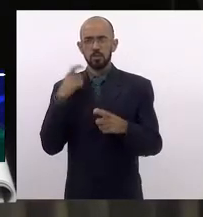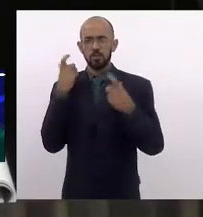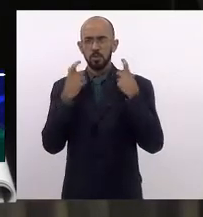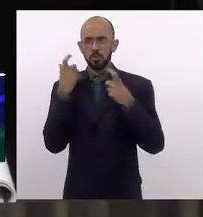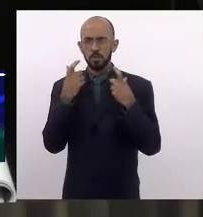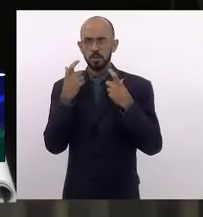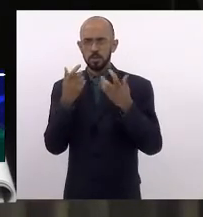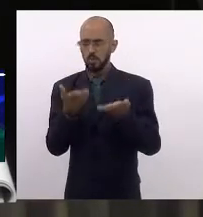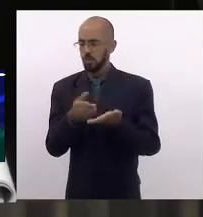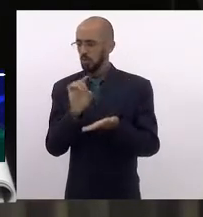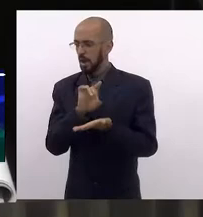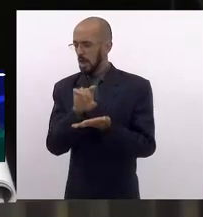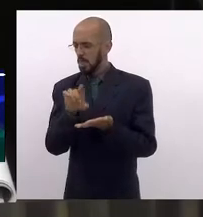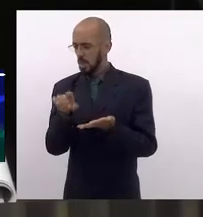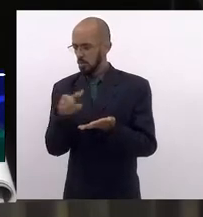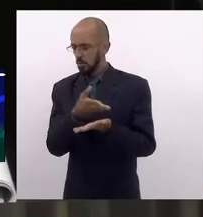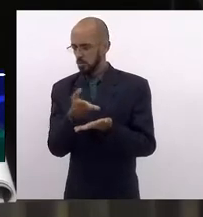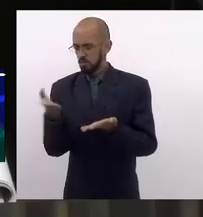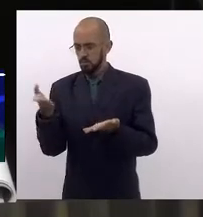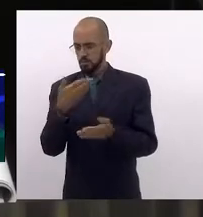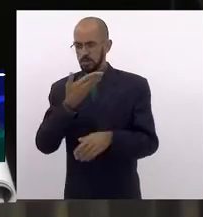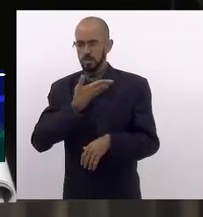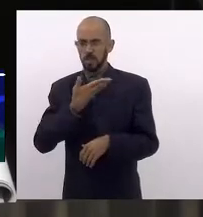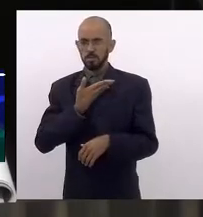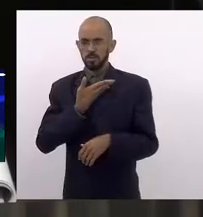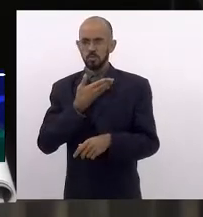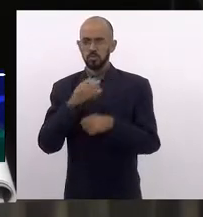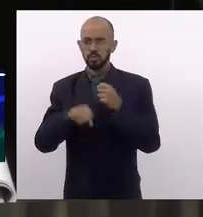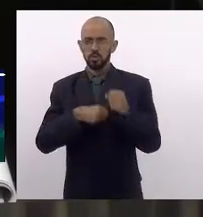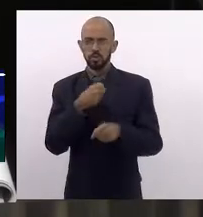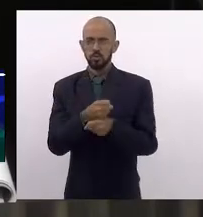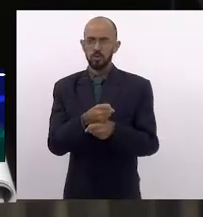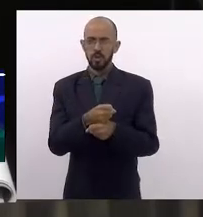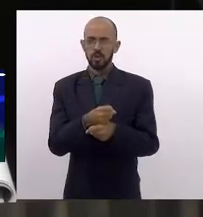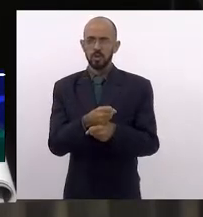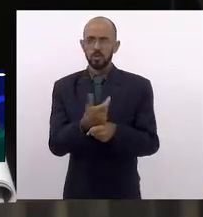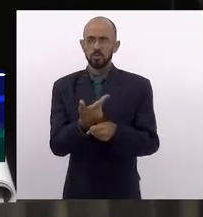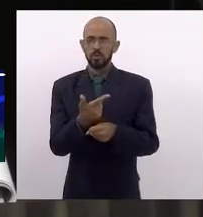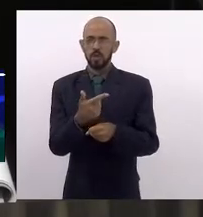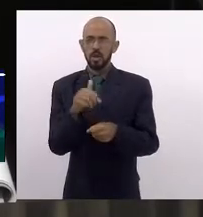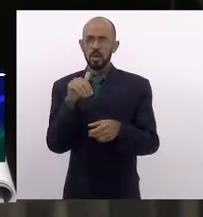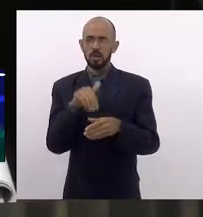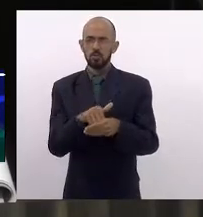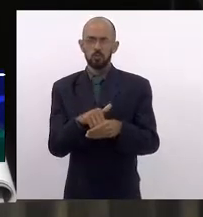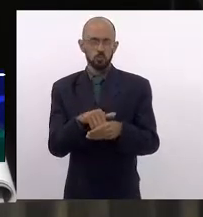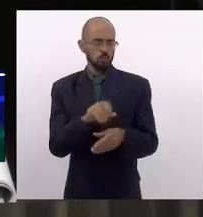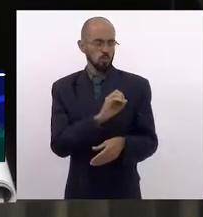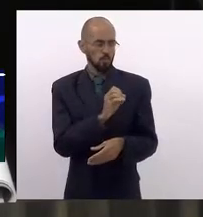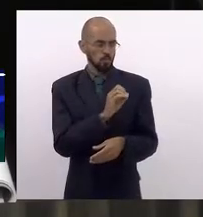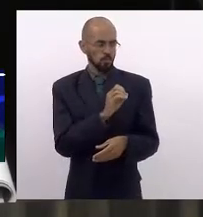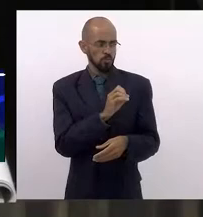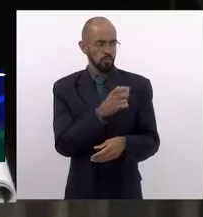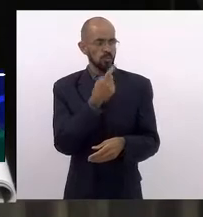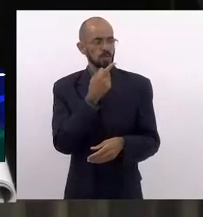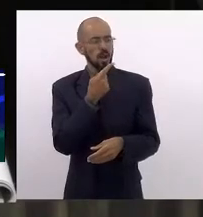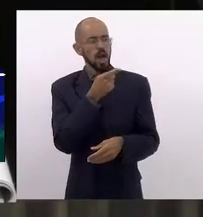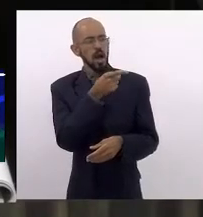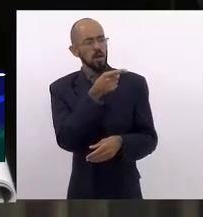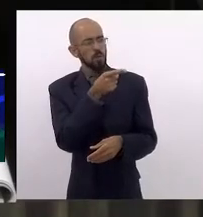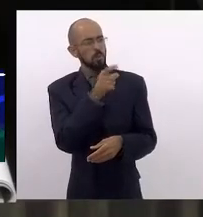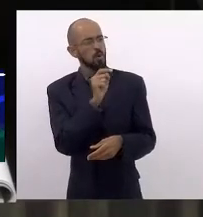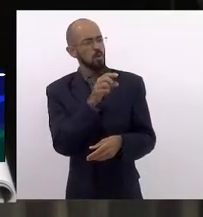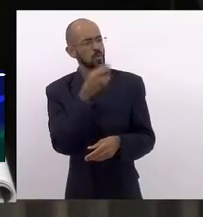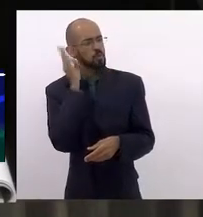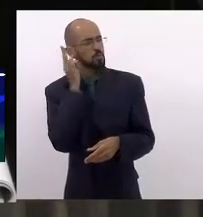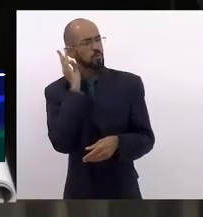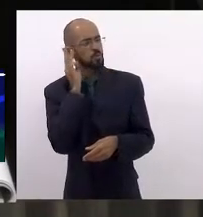vocês meus jovens colegas e amigos sendo que vem não tem nenhum eleitor votando tendo na casa de vocês e não é Wilson